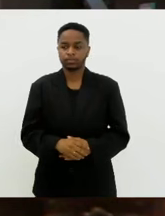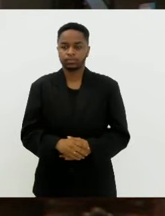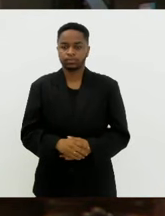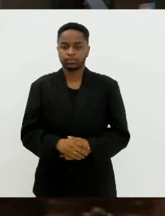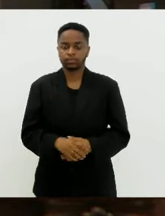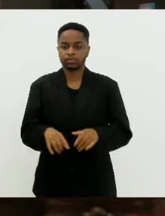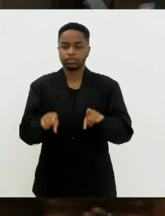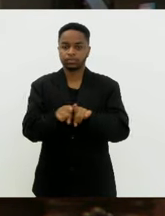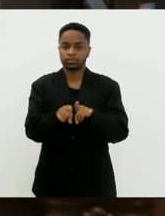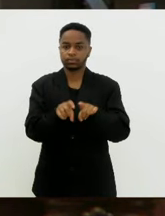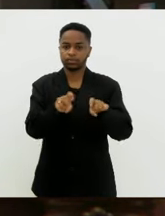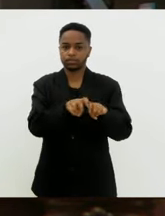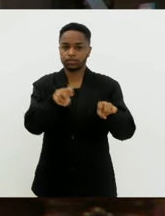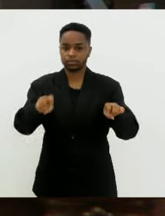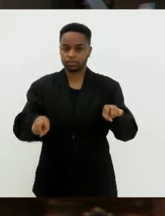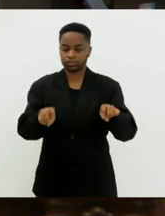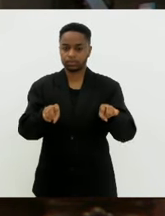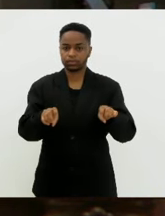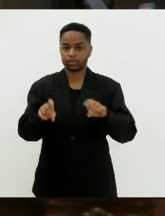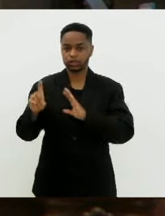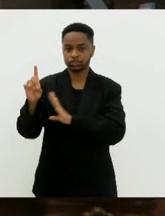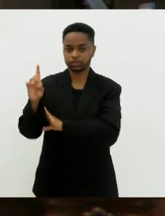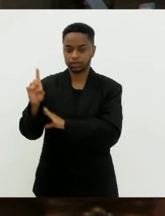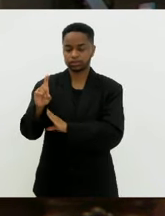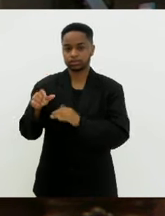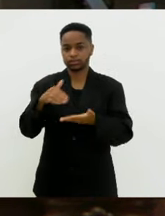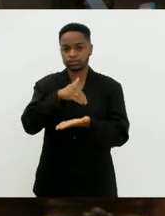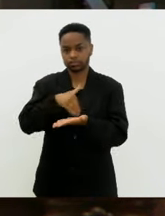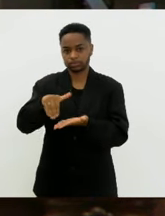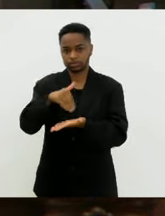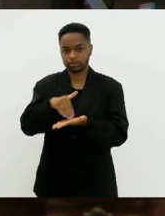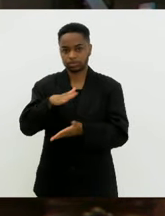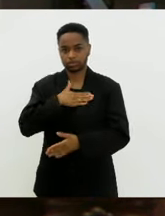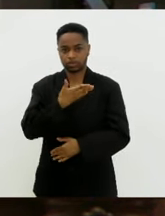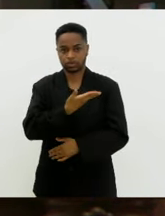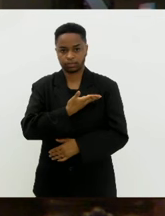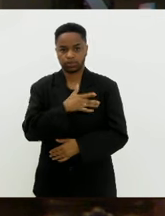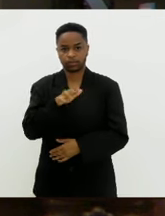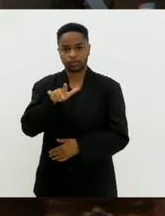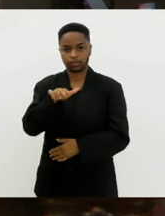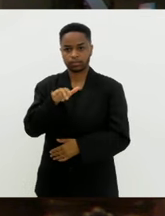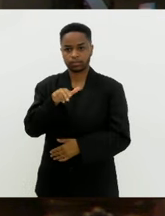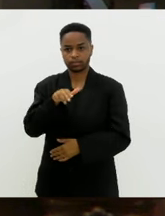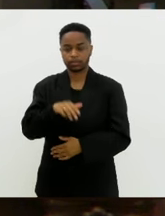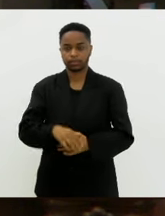Compondo também a mesa, aqui à minha direita, nosso secretário, meu amigo, irmão, amapaense,